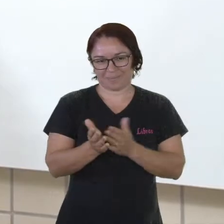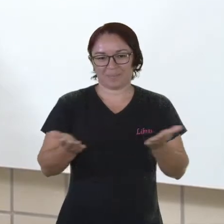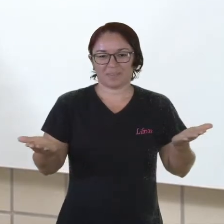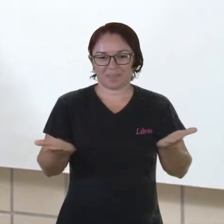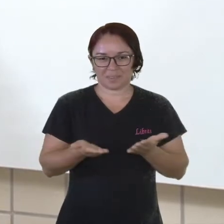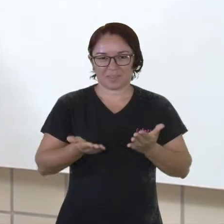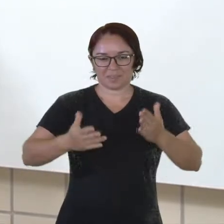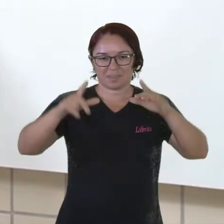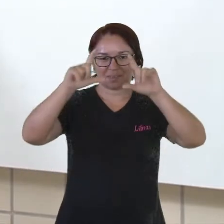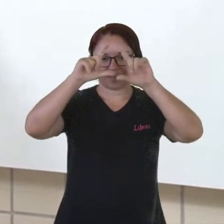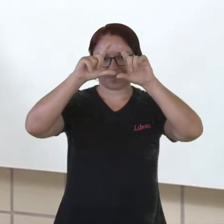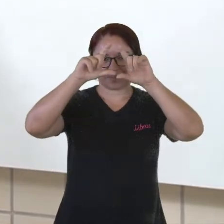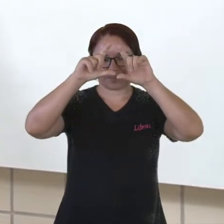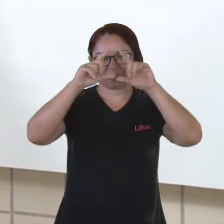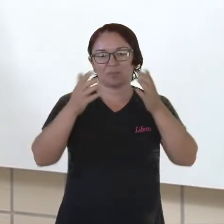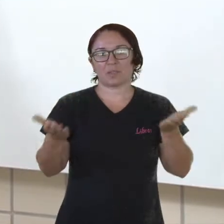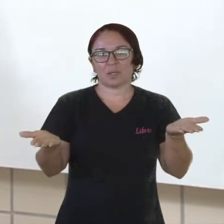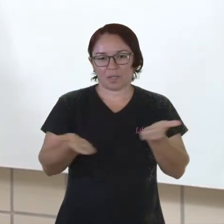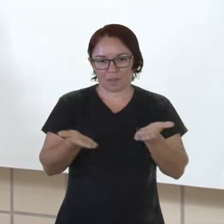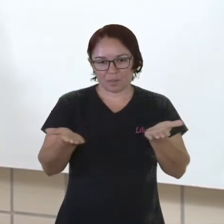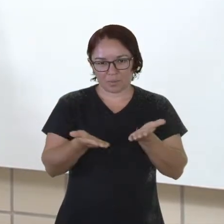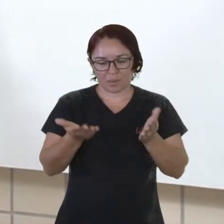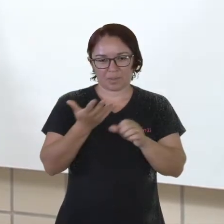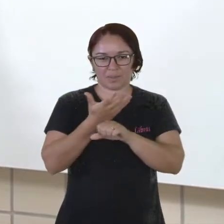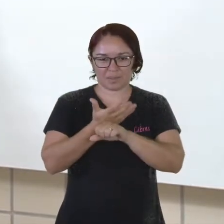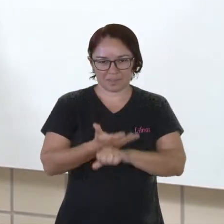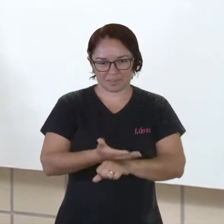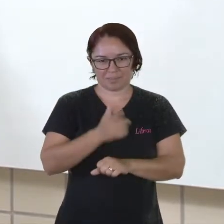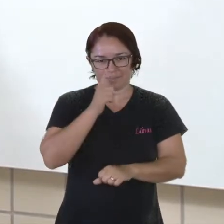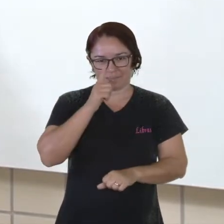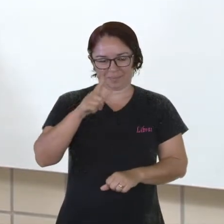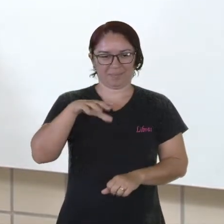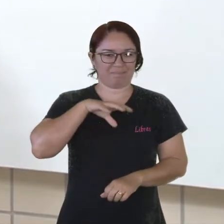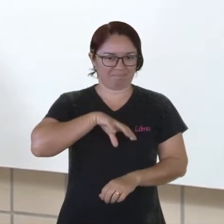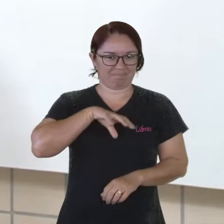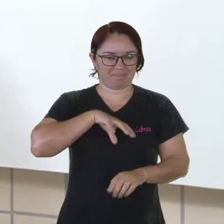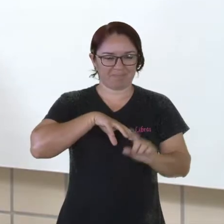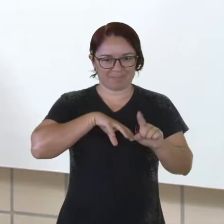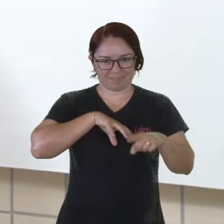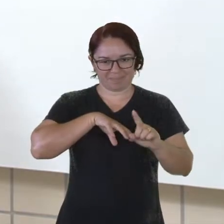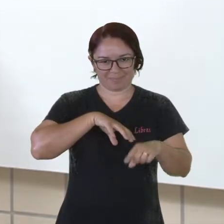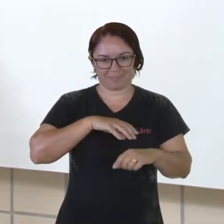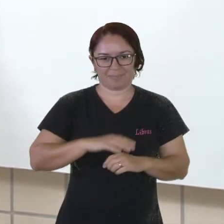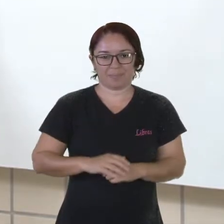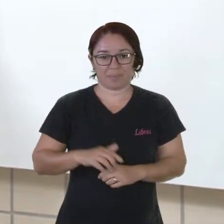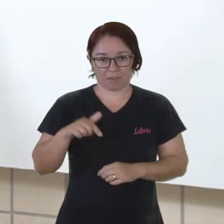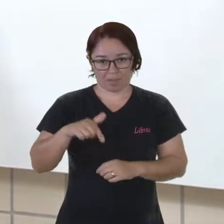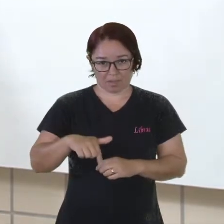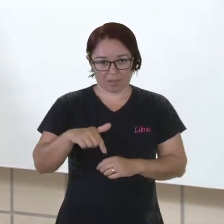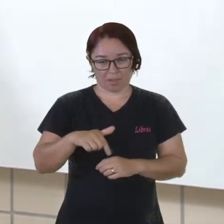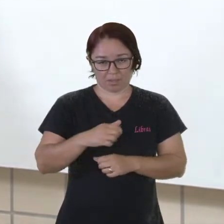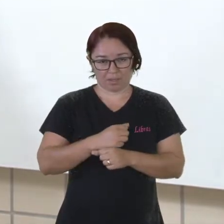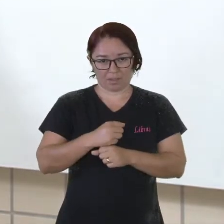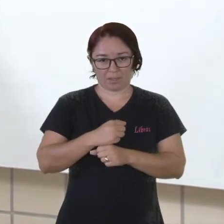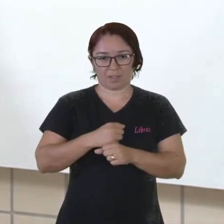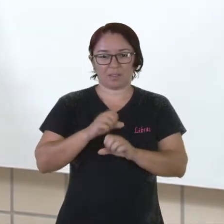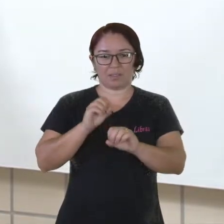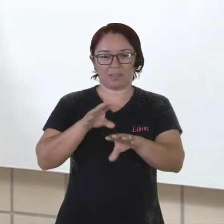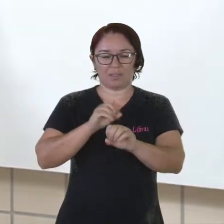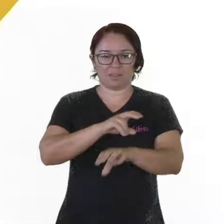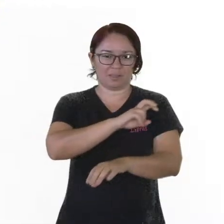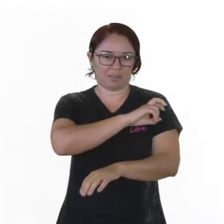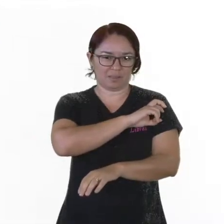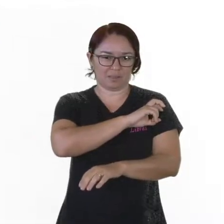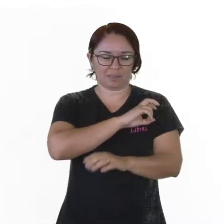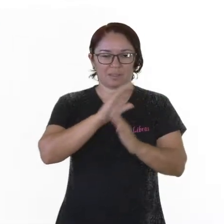com o componente curricular de língua portuguesa. Este ano estou como professora do 5º ano da Escola Municipal Monteiro